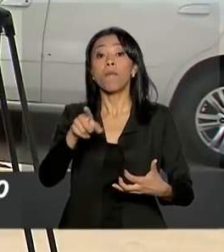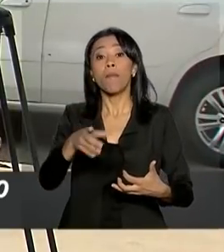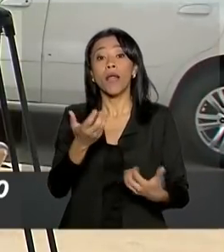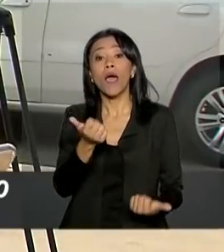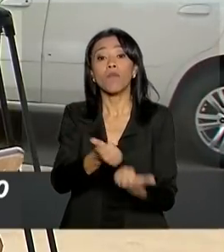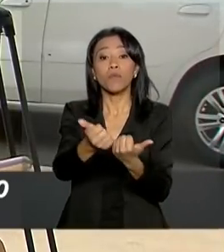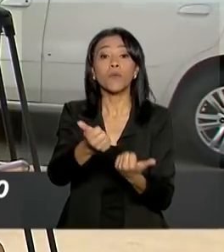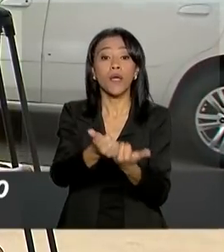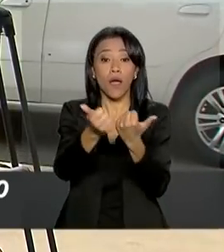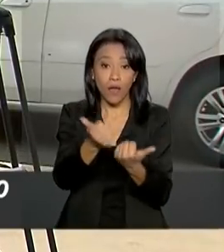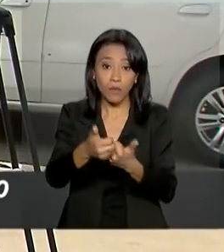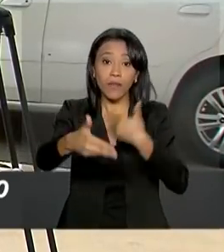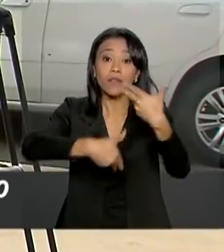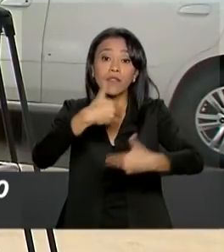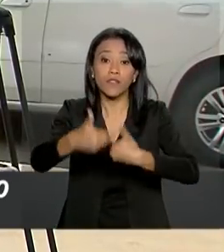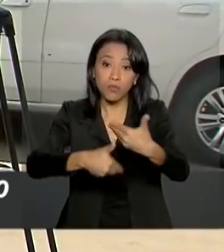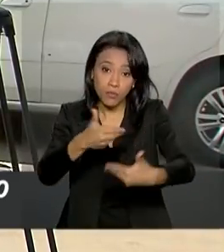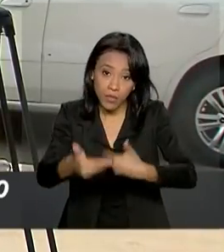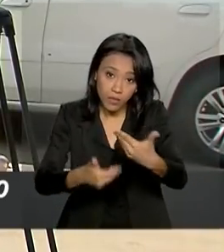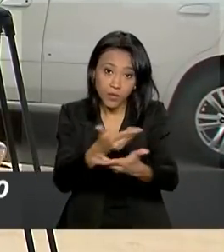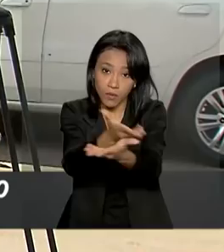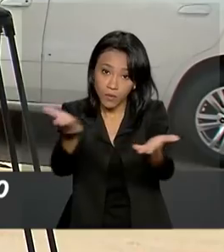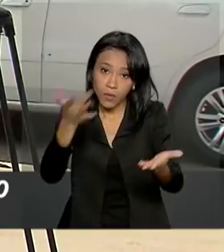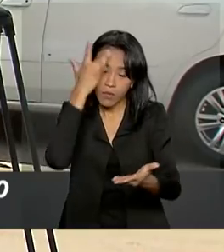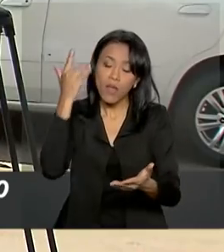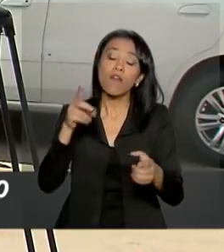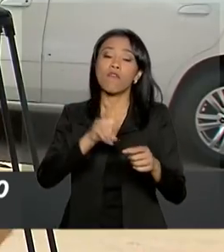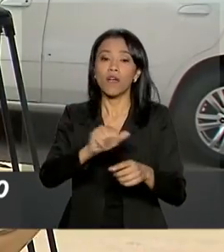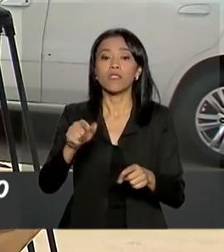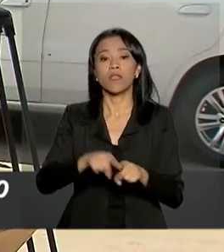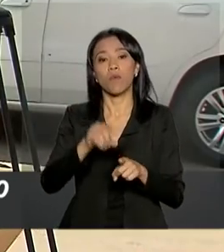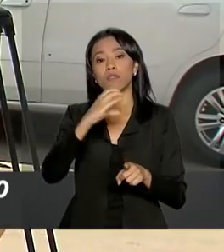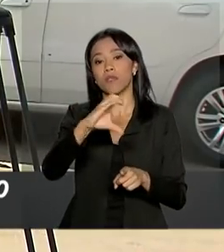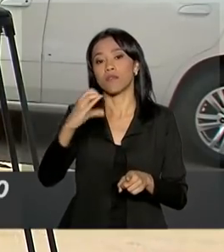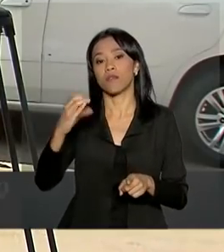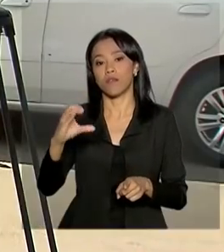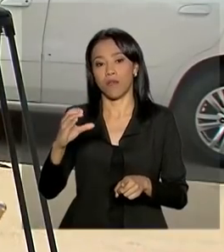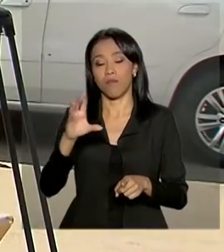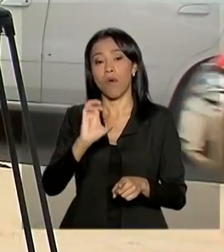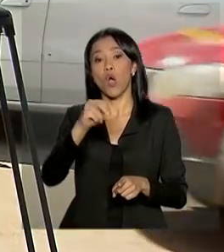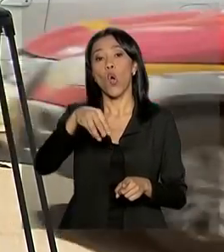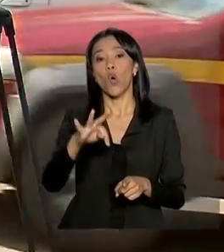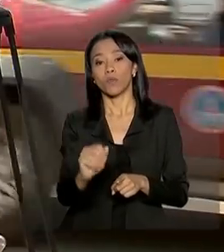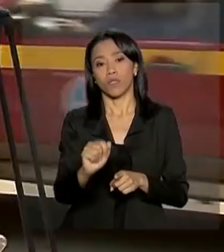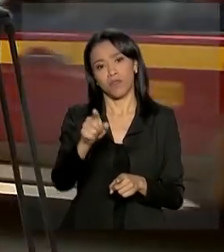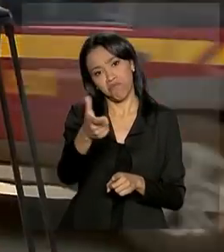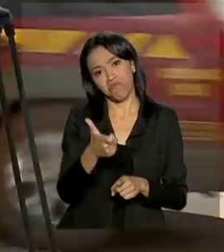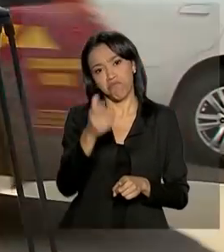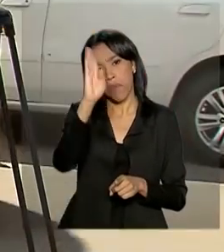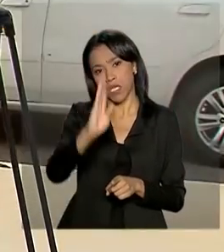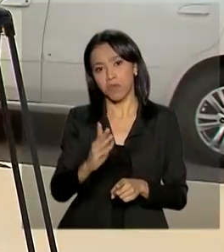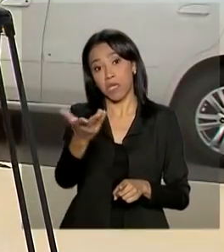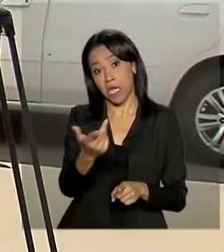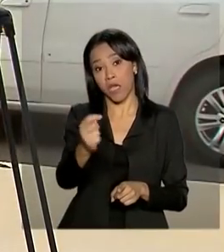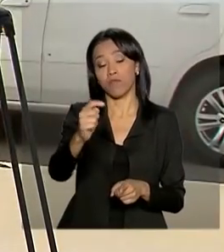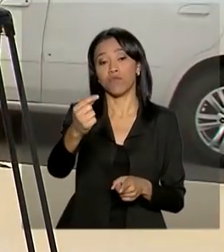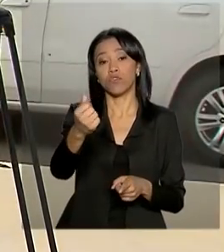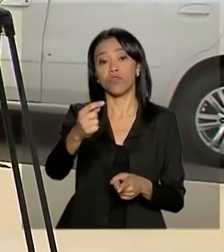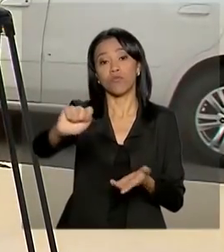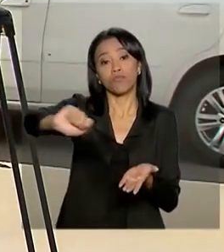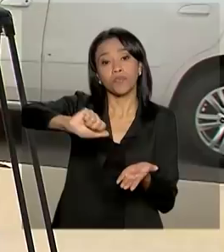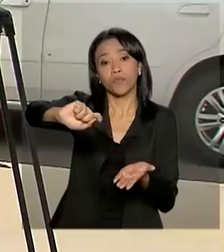na cidade. Também será aberta uma conta corrente para doações de brasileiros de todo o país que queiram ajudar as